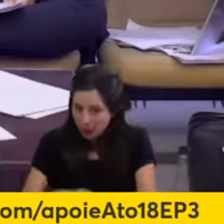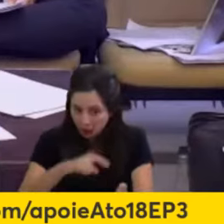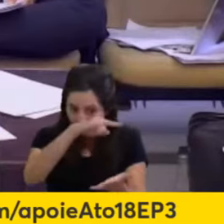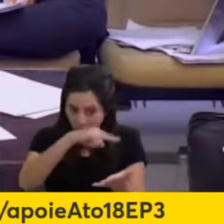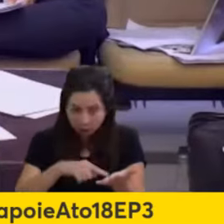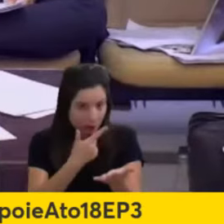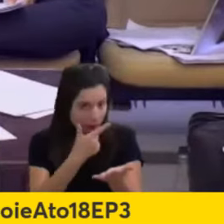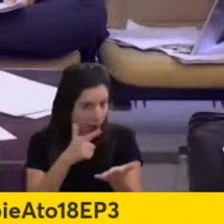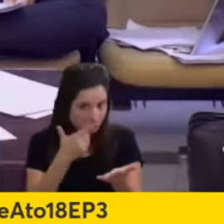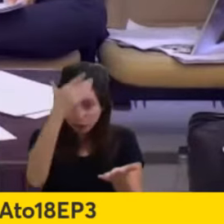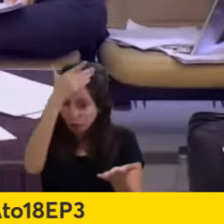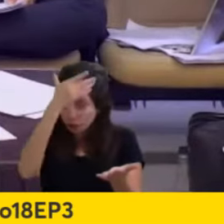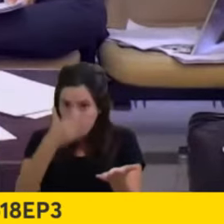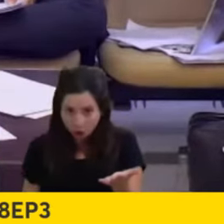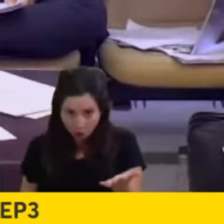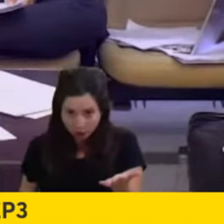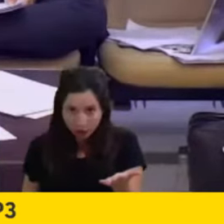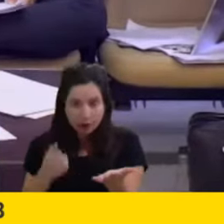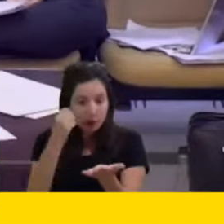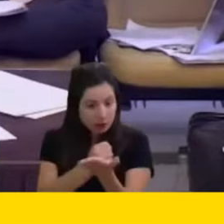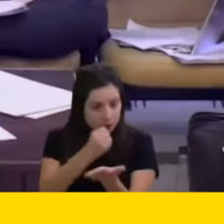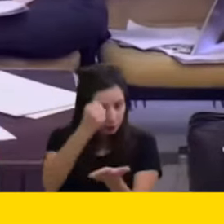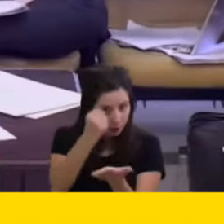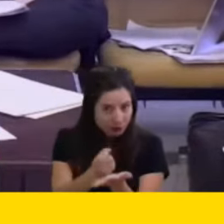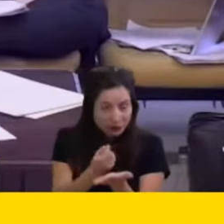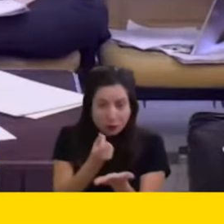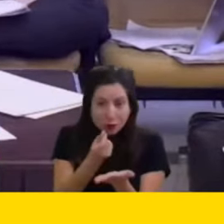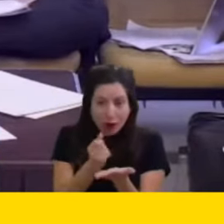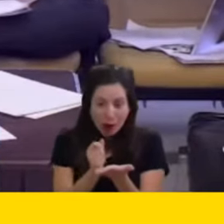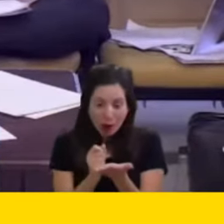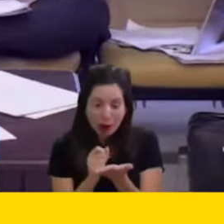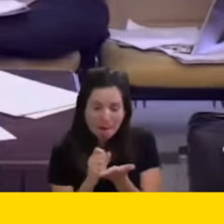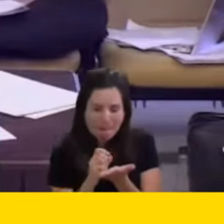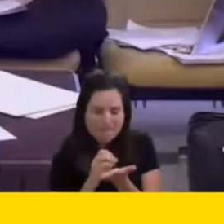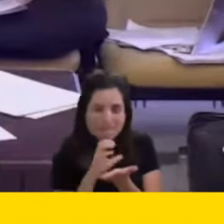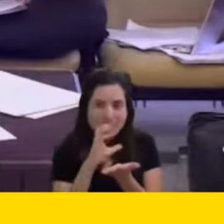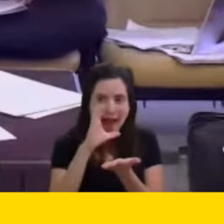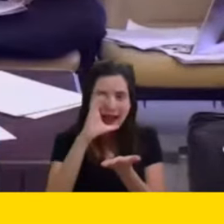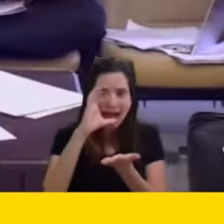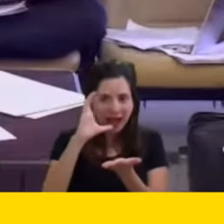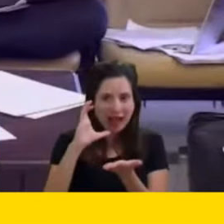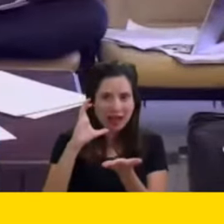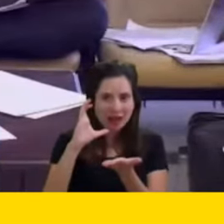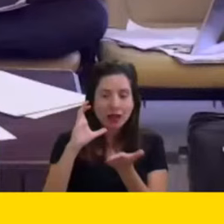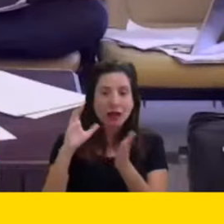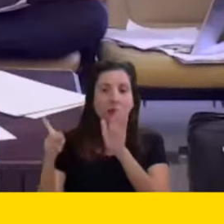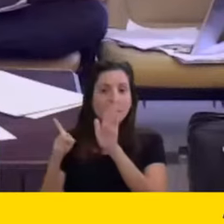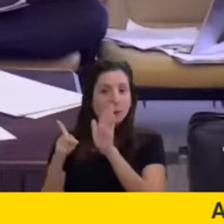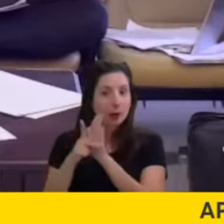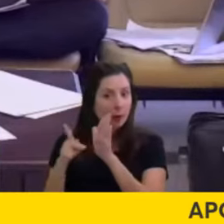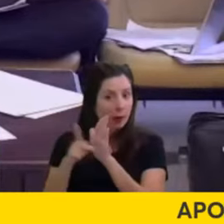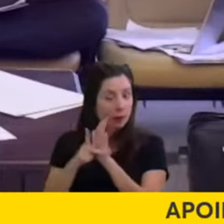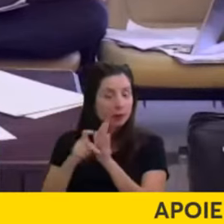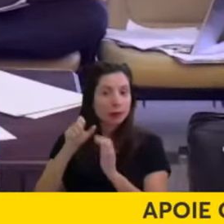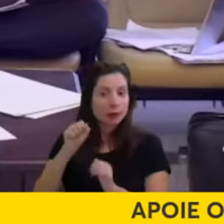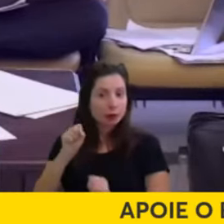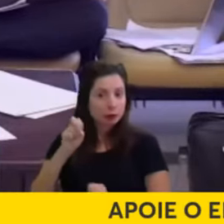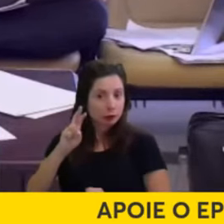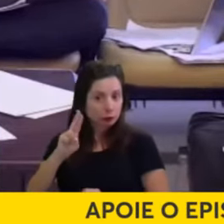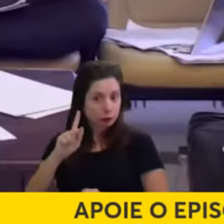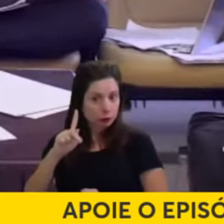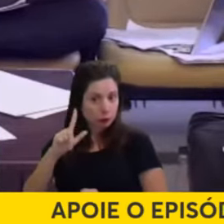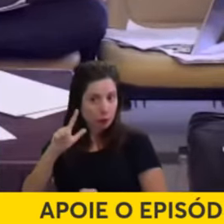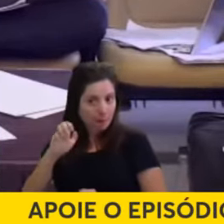serviços em valor muito acima do de mercado pro próprio primeiro suplente via empresa dele isso daqui tá